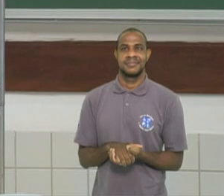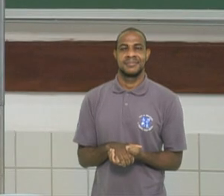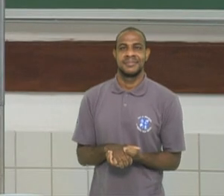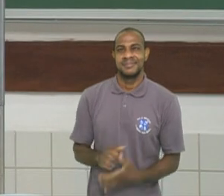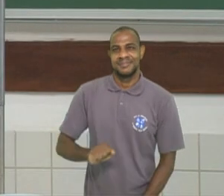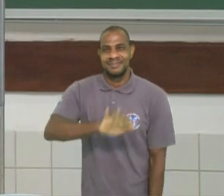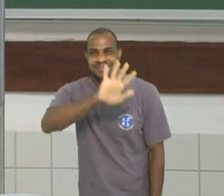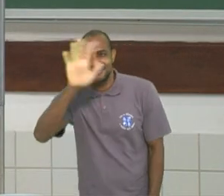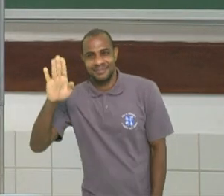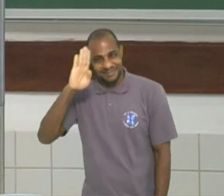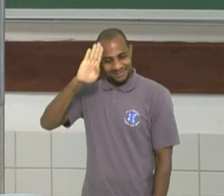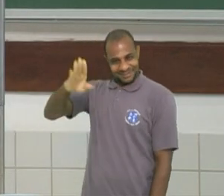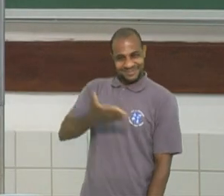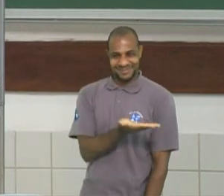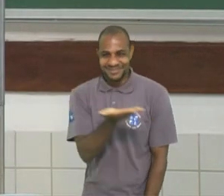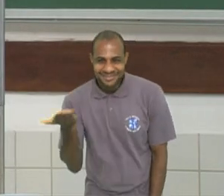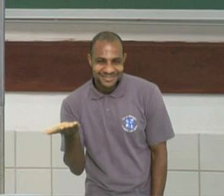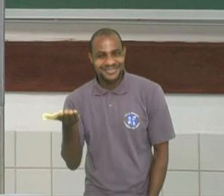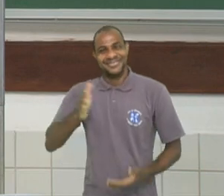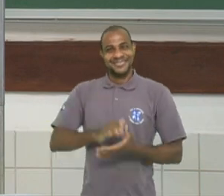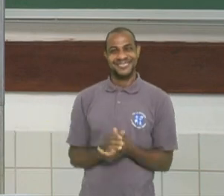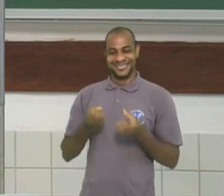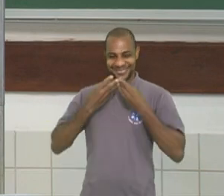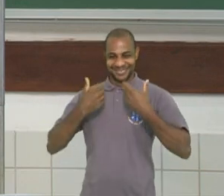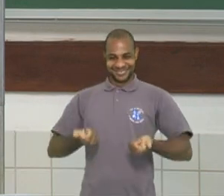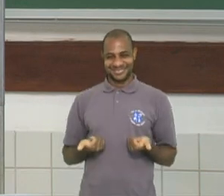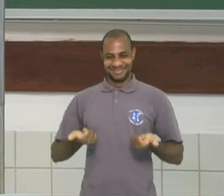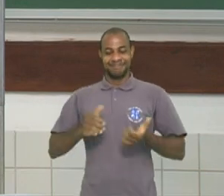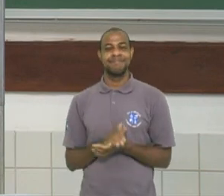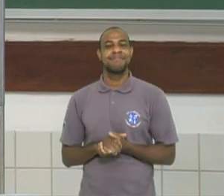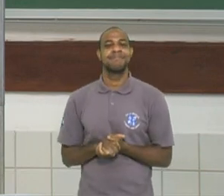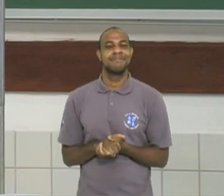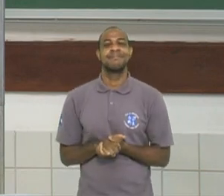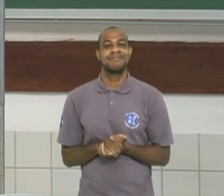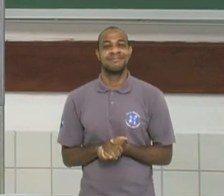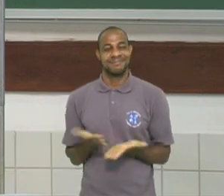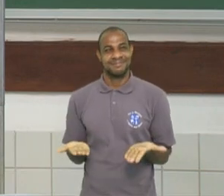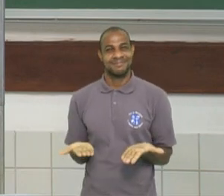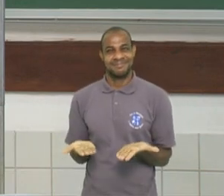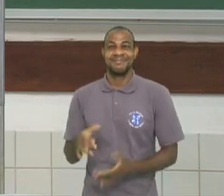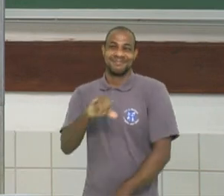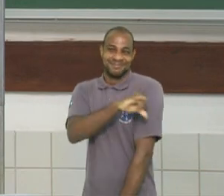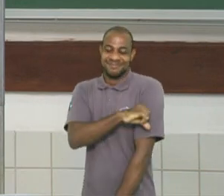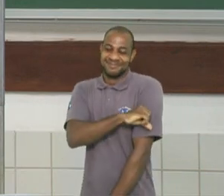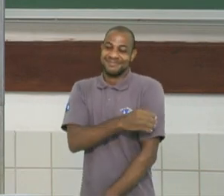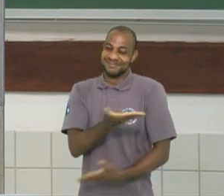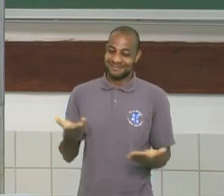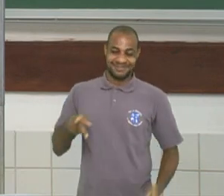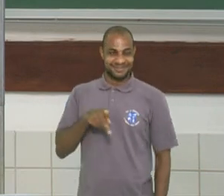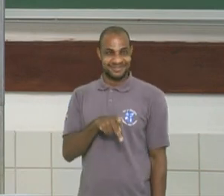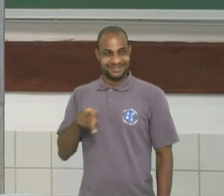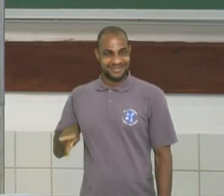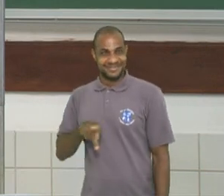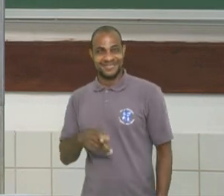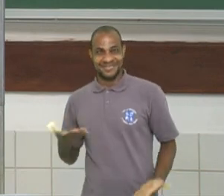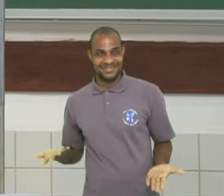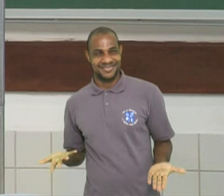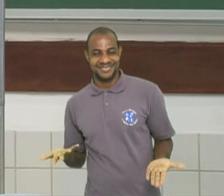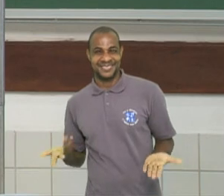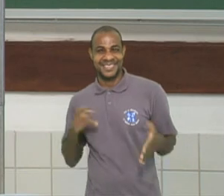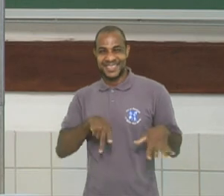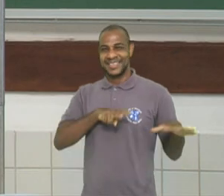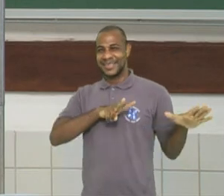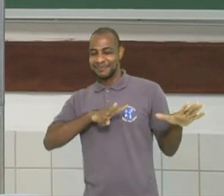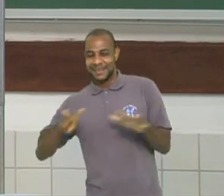olá olá olá meu pessoal tudo bem com vocês no ano chegando aqui com a professora nessa